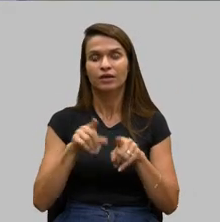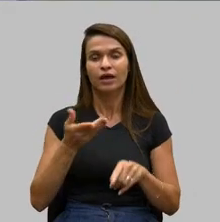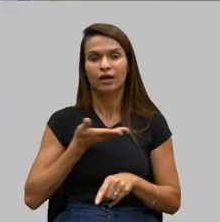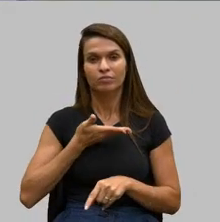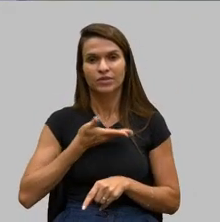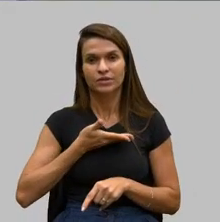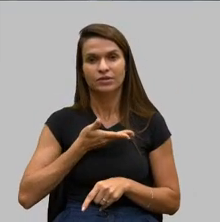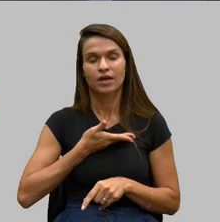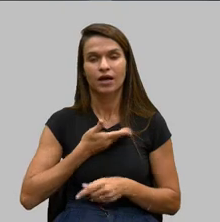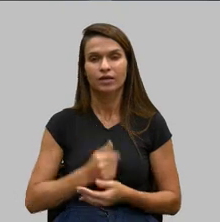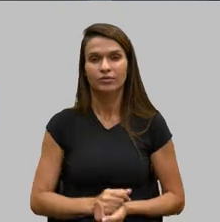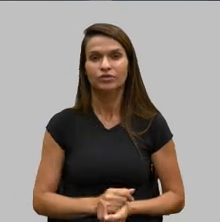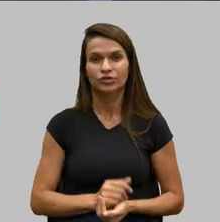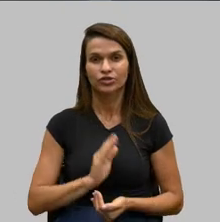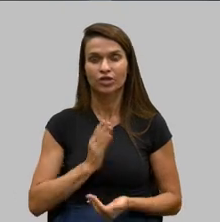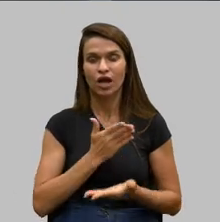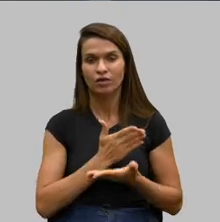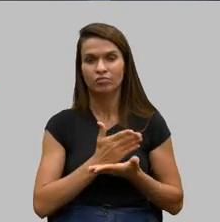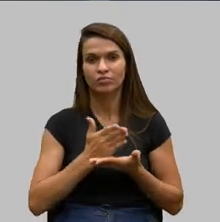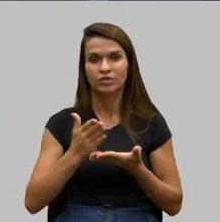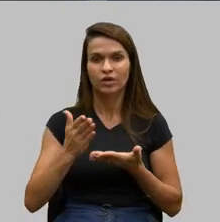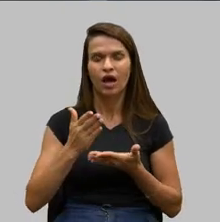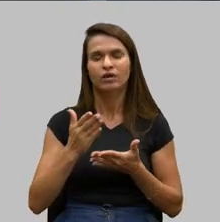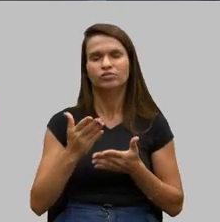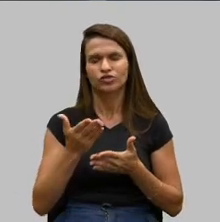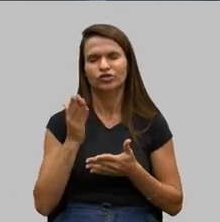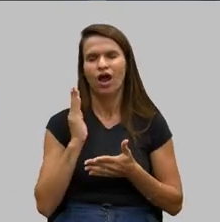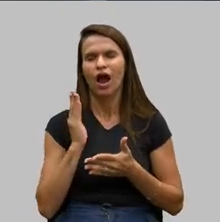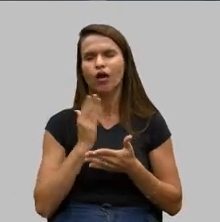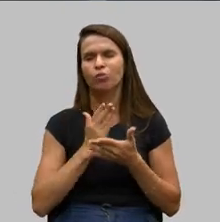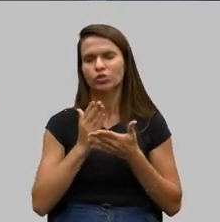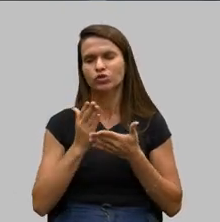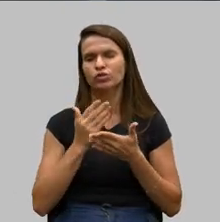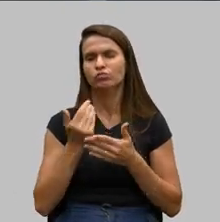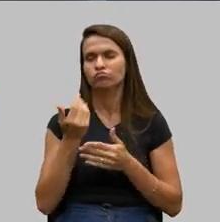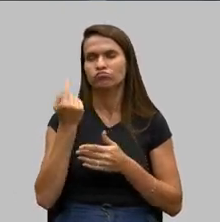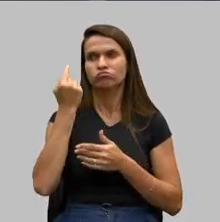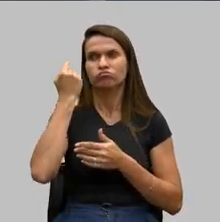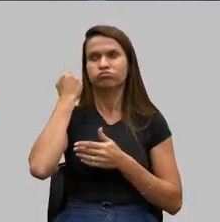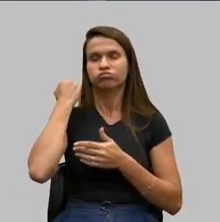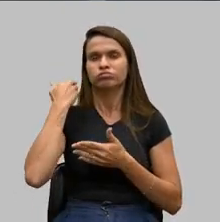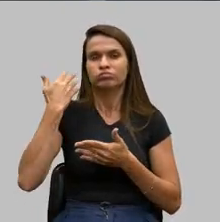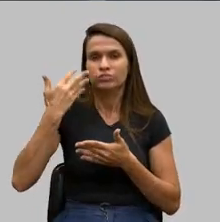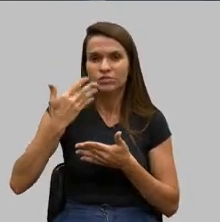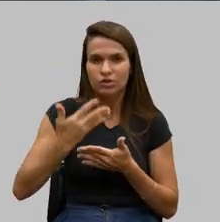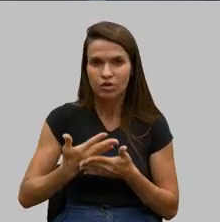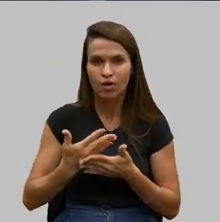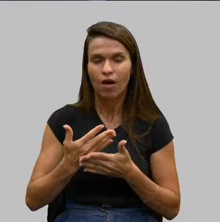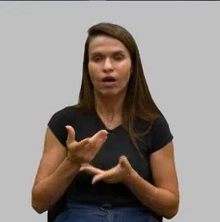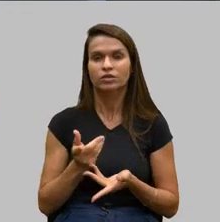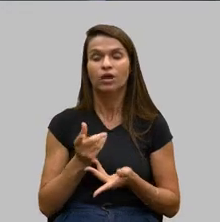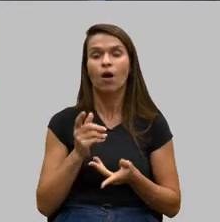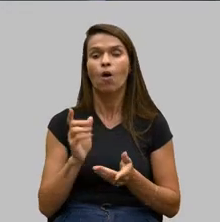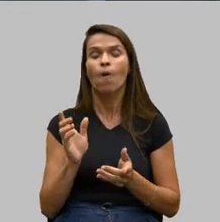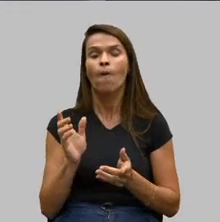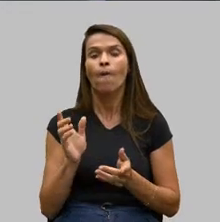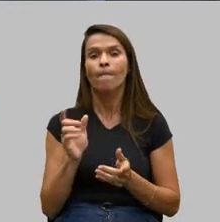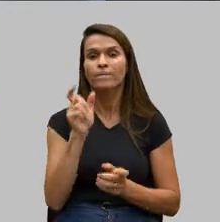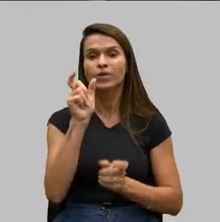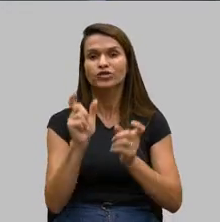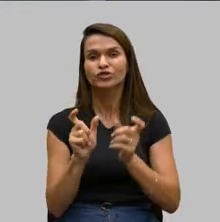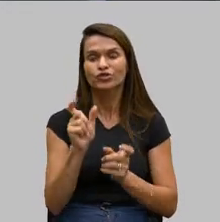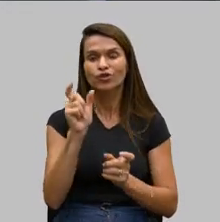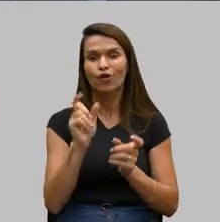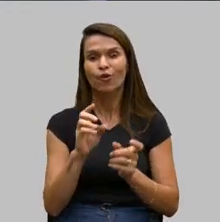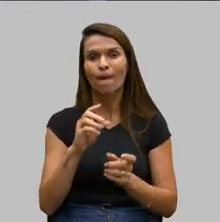já iniciamos aí há algum tempo em prol da pessoa com deficiência movimento paian bom eu tô aqui não